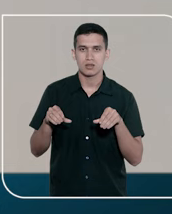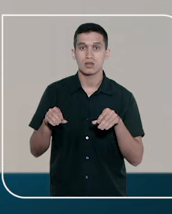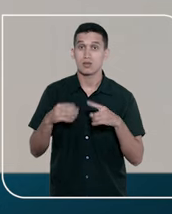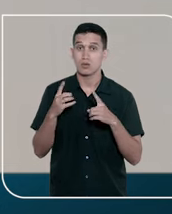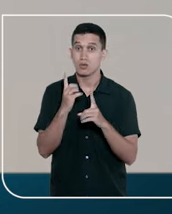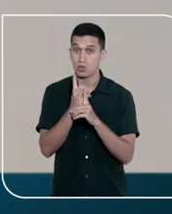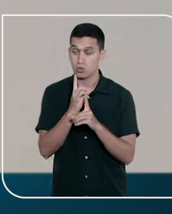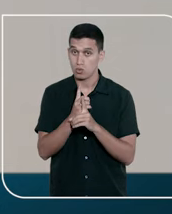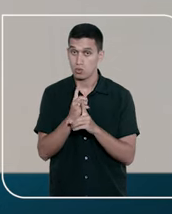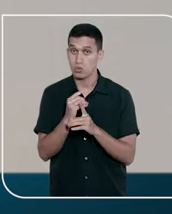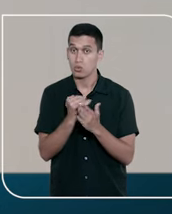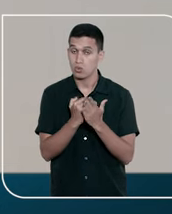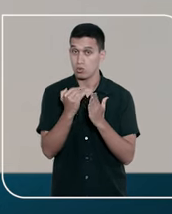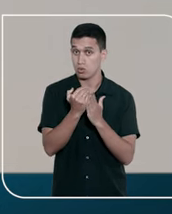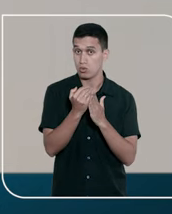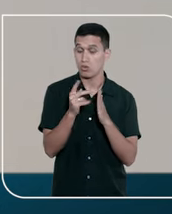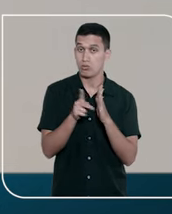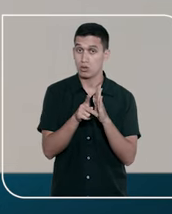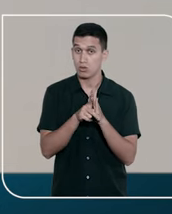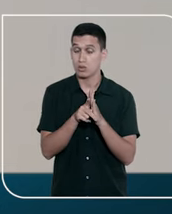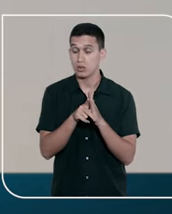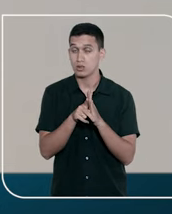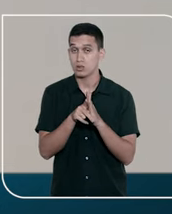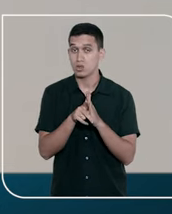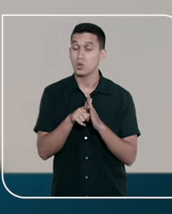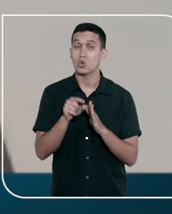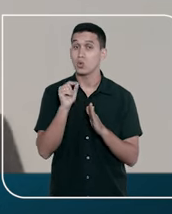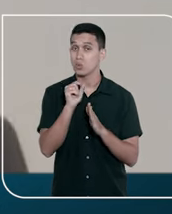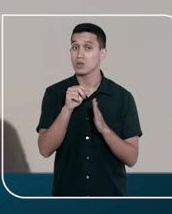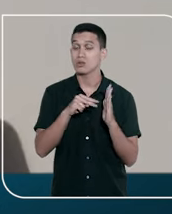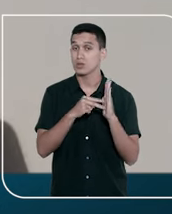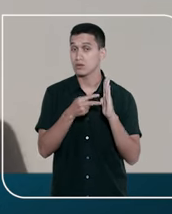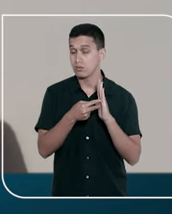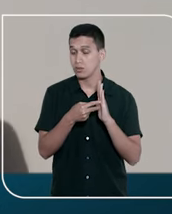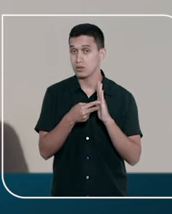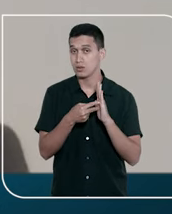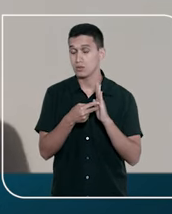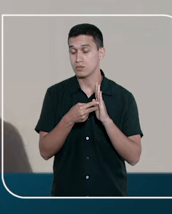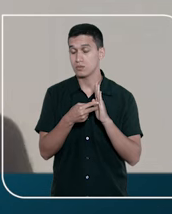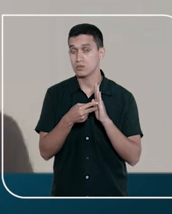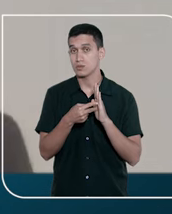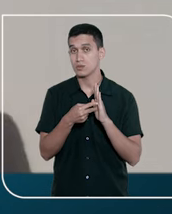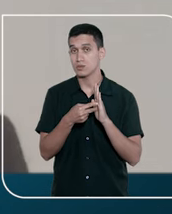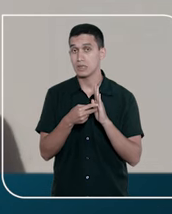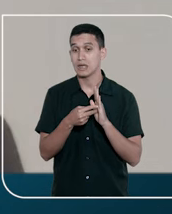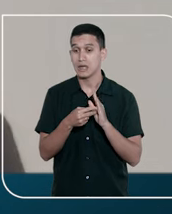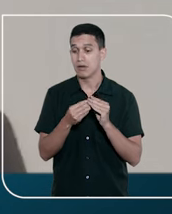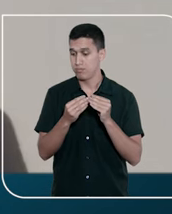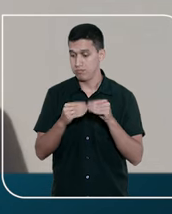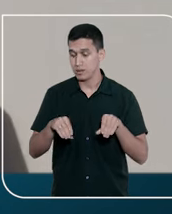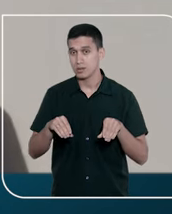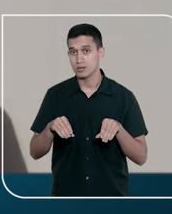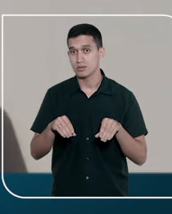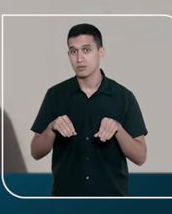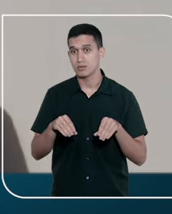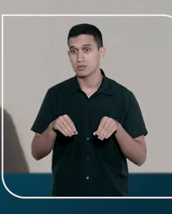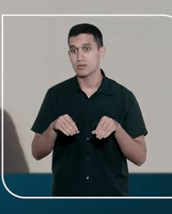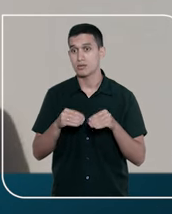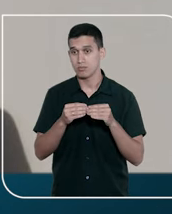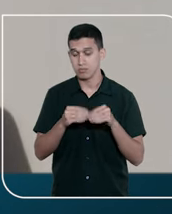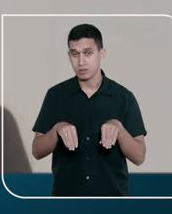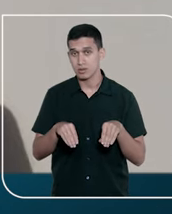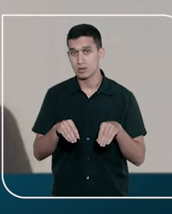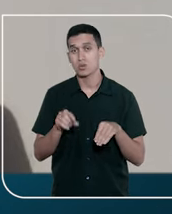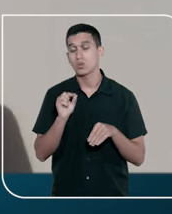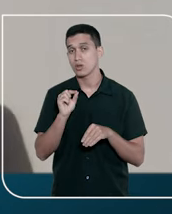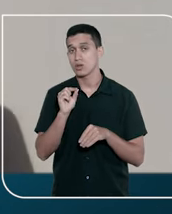também do direito romano-germânico, acerca do que é o dano. Né? Se nós